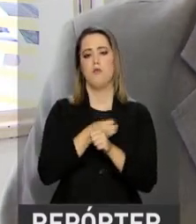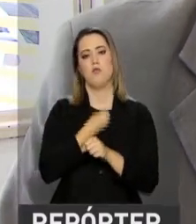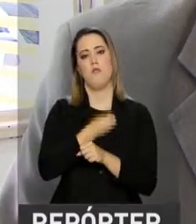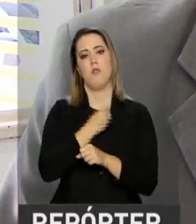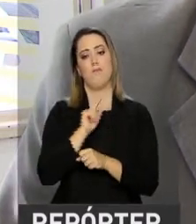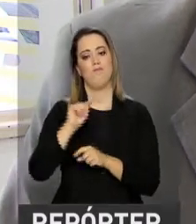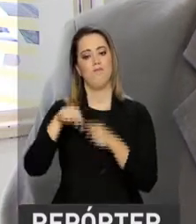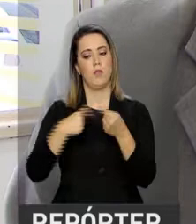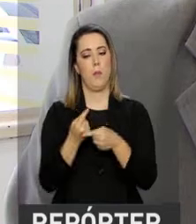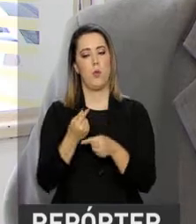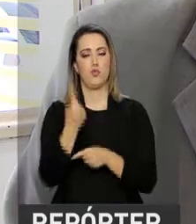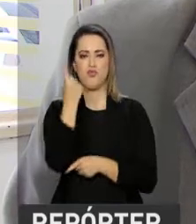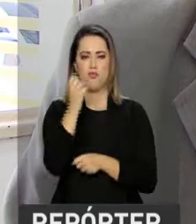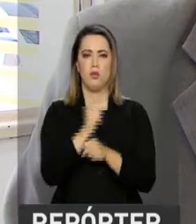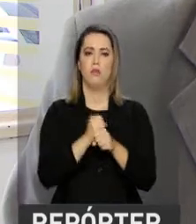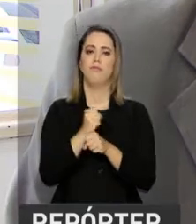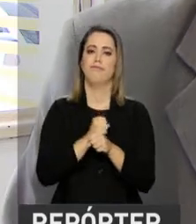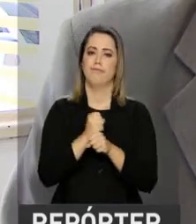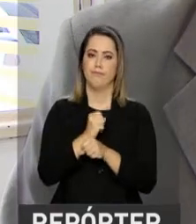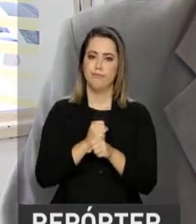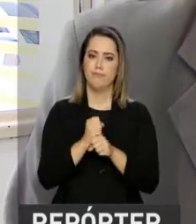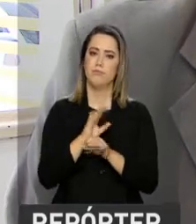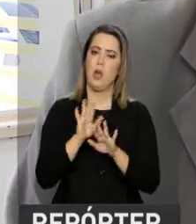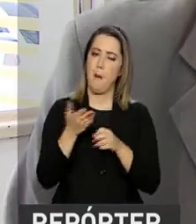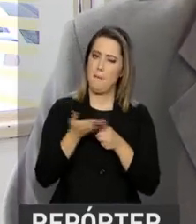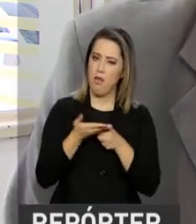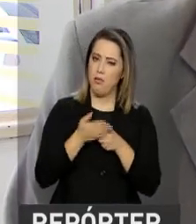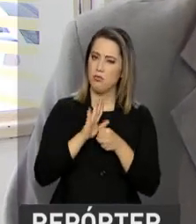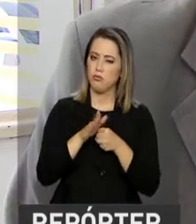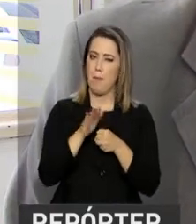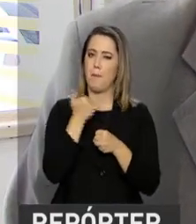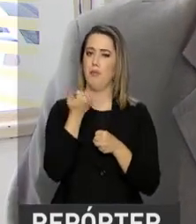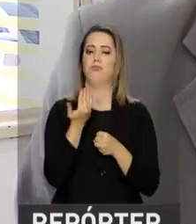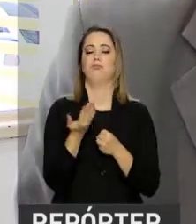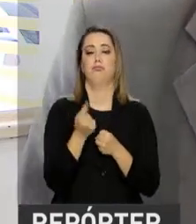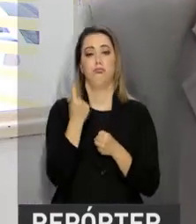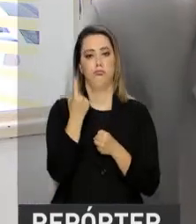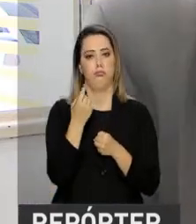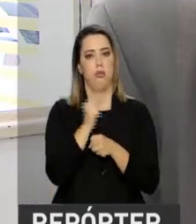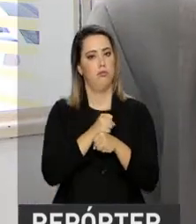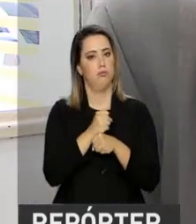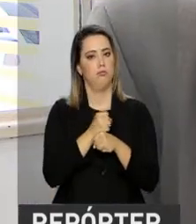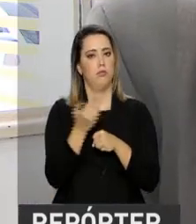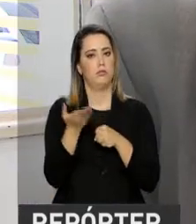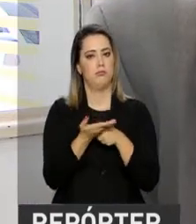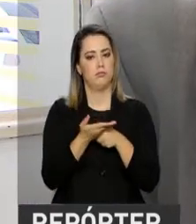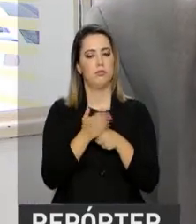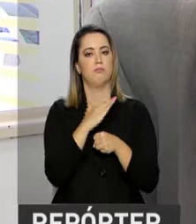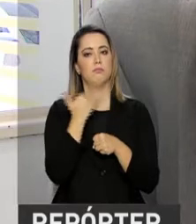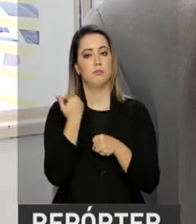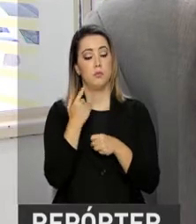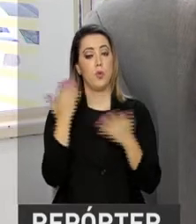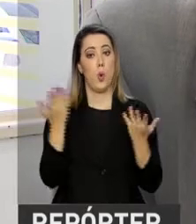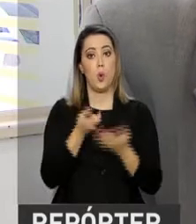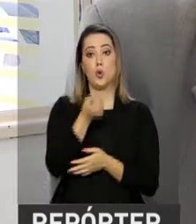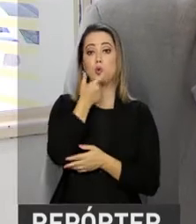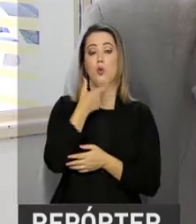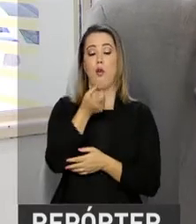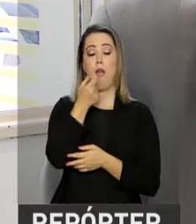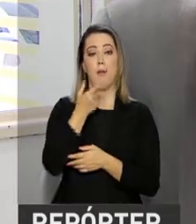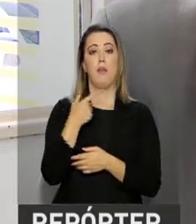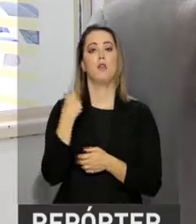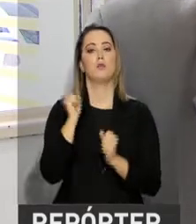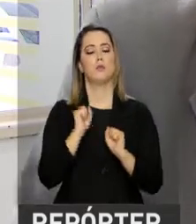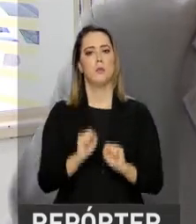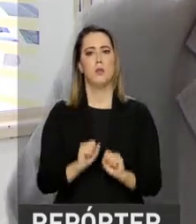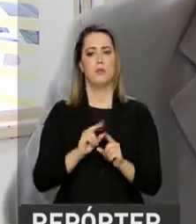depois de um ano infelizmente em média são mulher acaba falecendo hoje com a disponibilização trastuzumab a gente